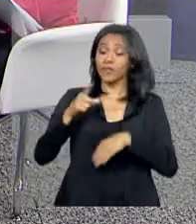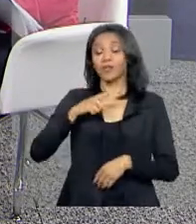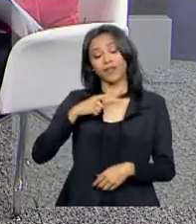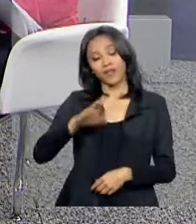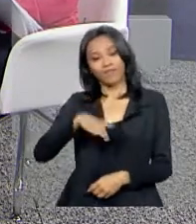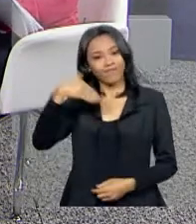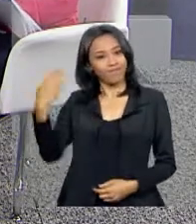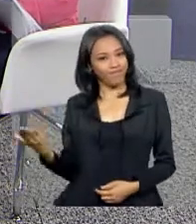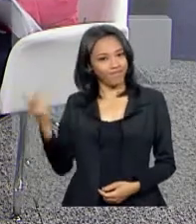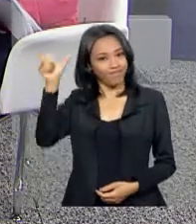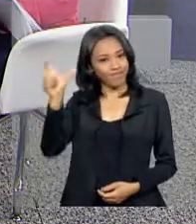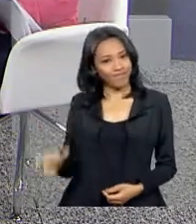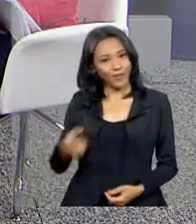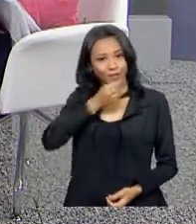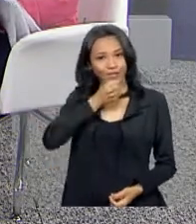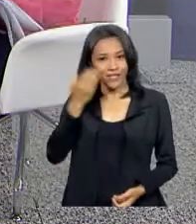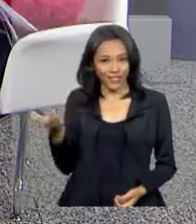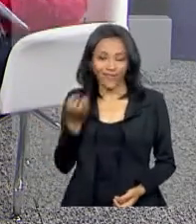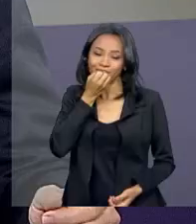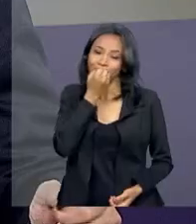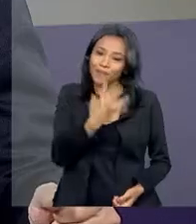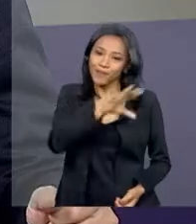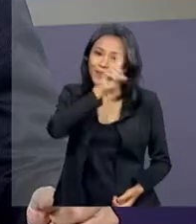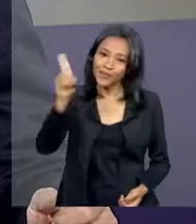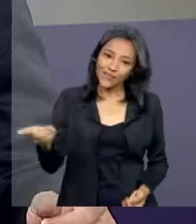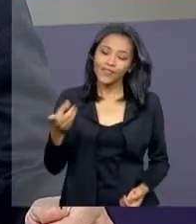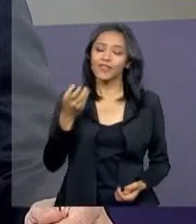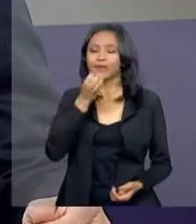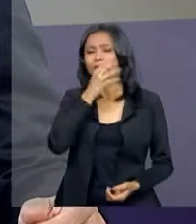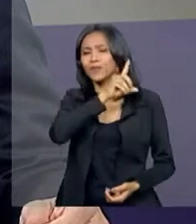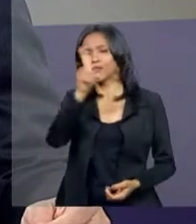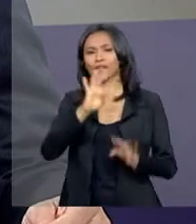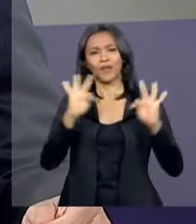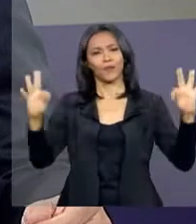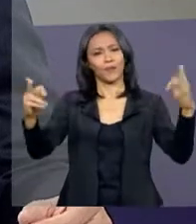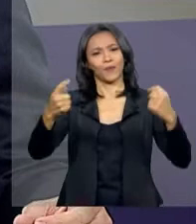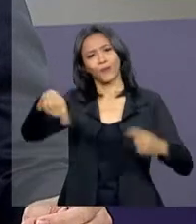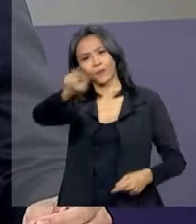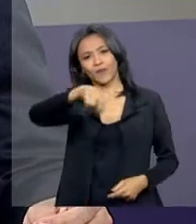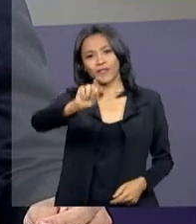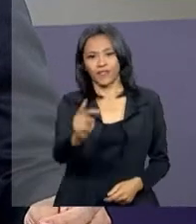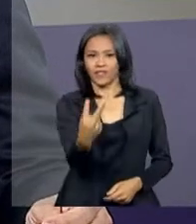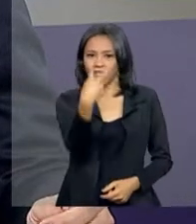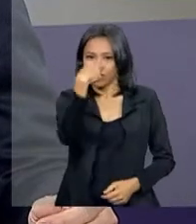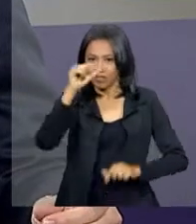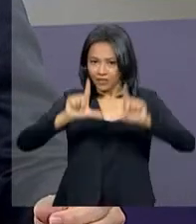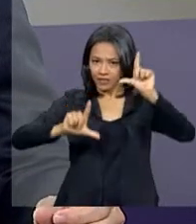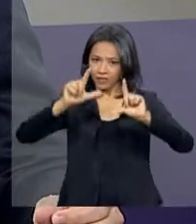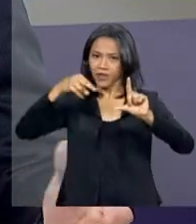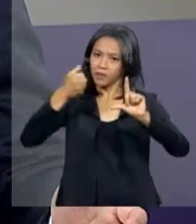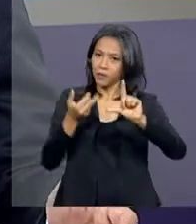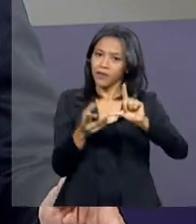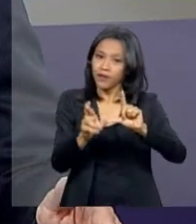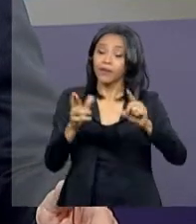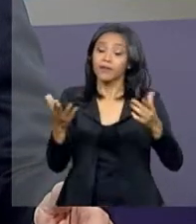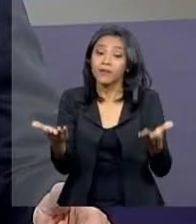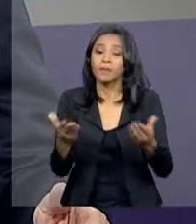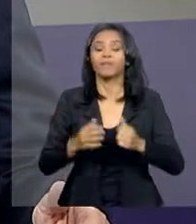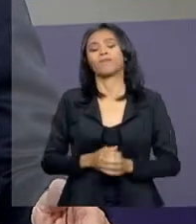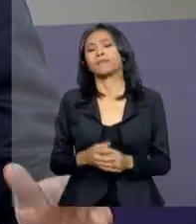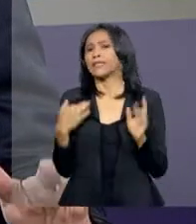paulo la sálvia bom dia paulo um dia renata bom dia a todos que nos assistem na tv nbr olha a